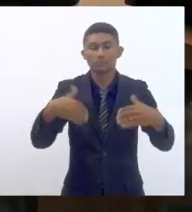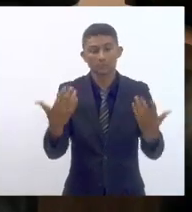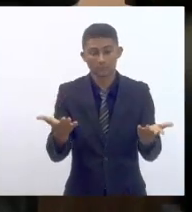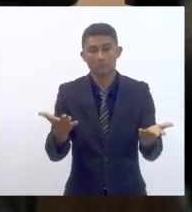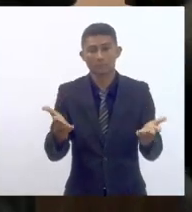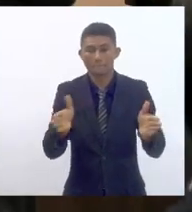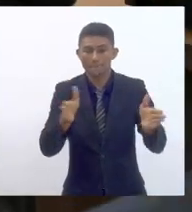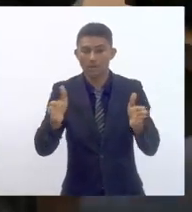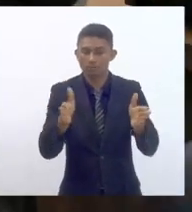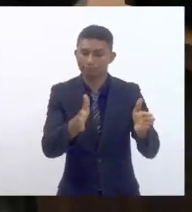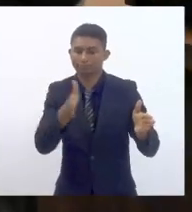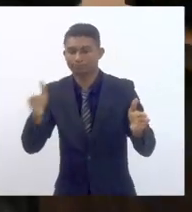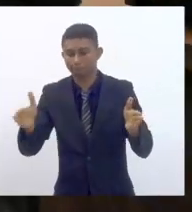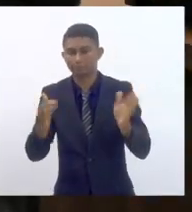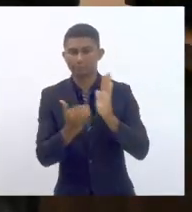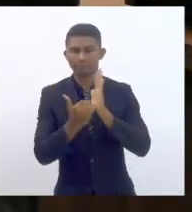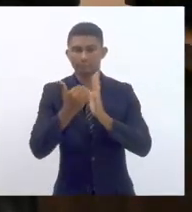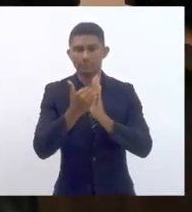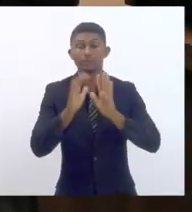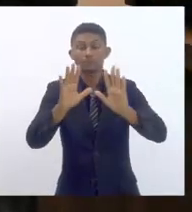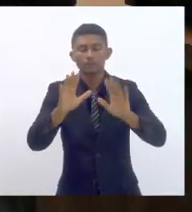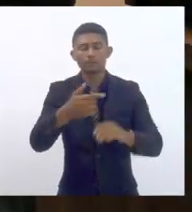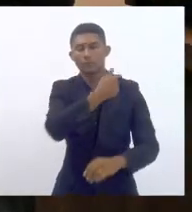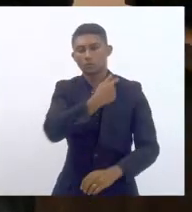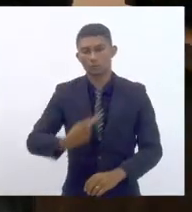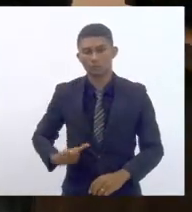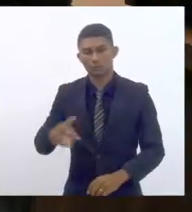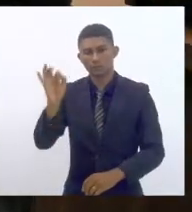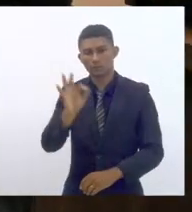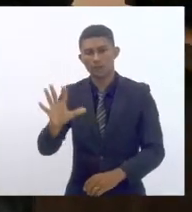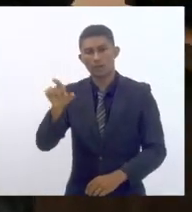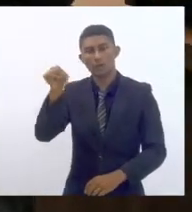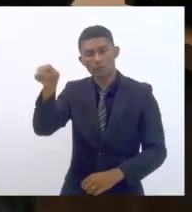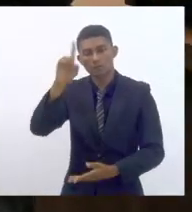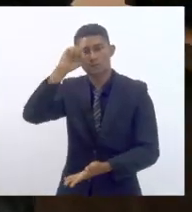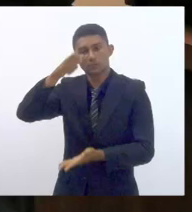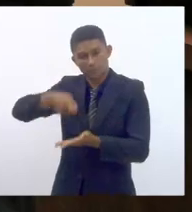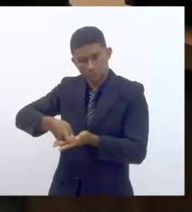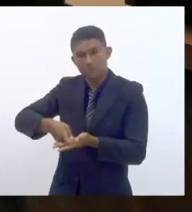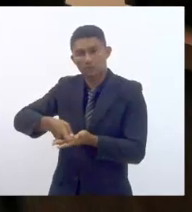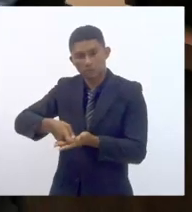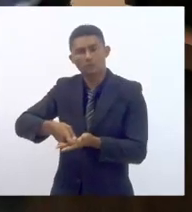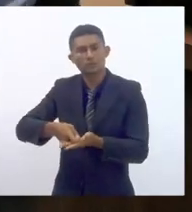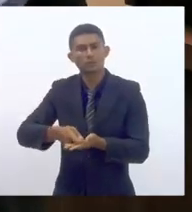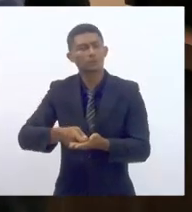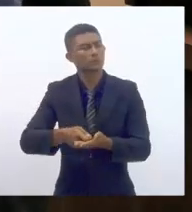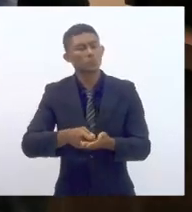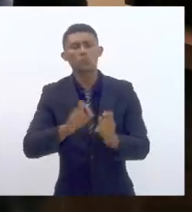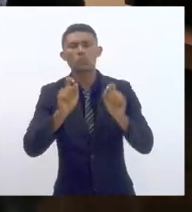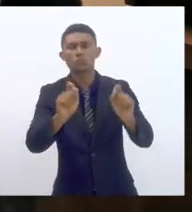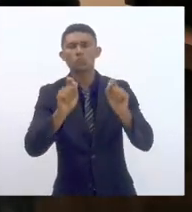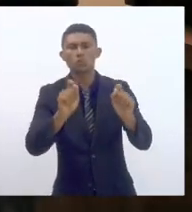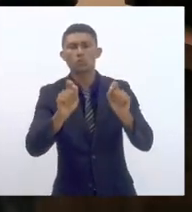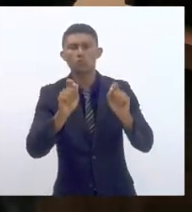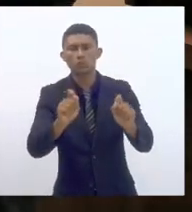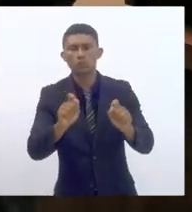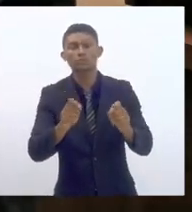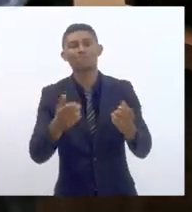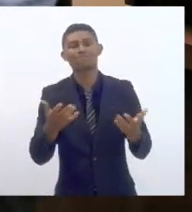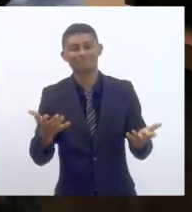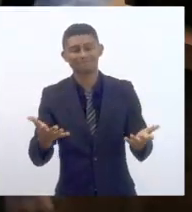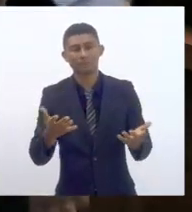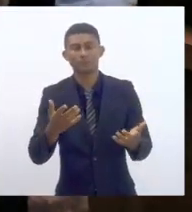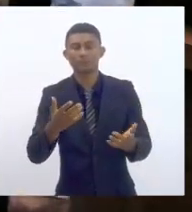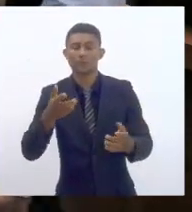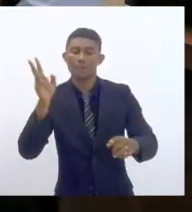governo federal editou uma medida provisória postergando o montante do